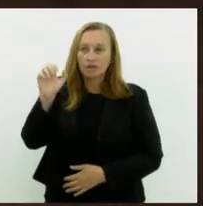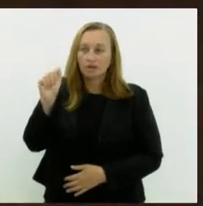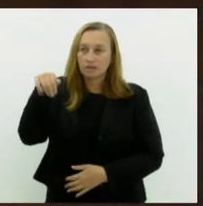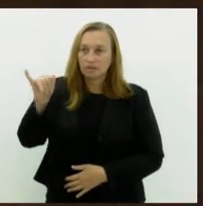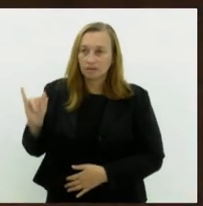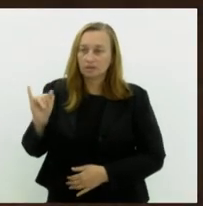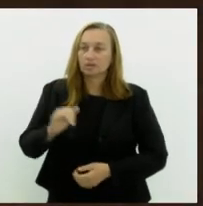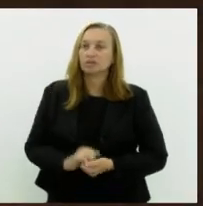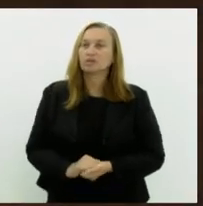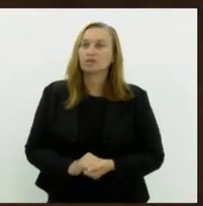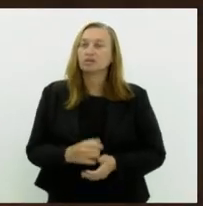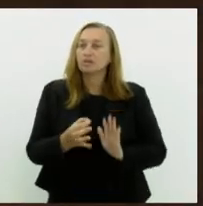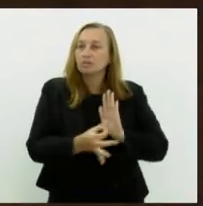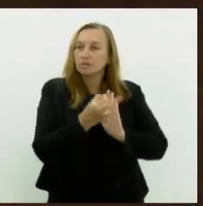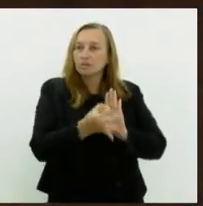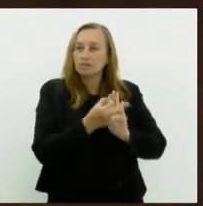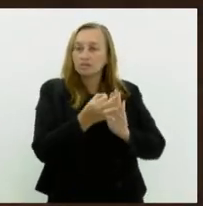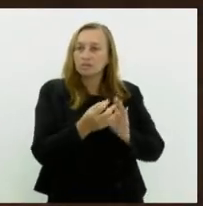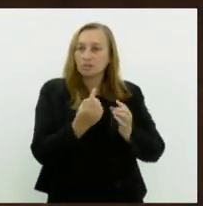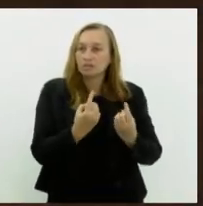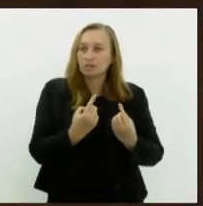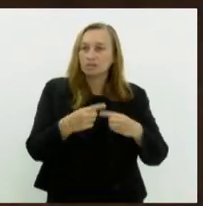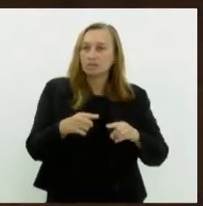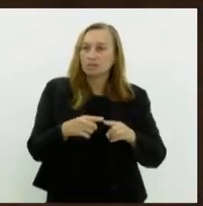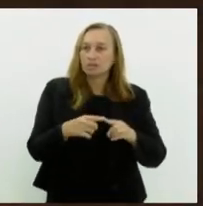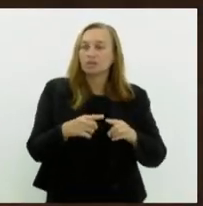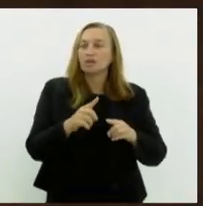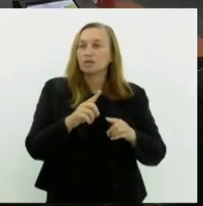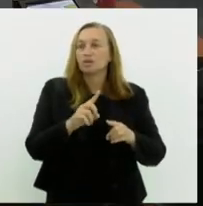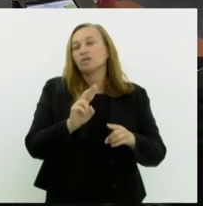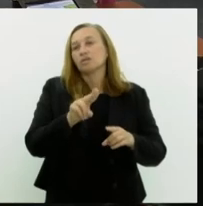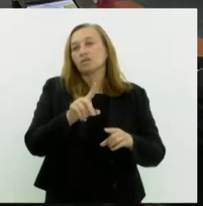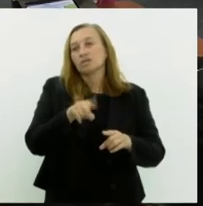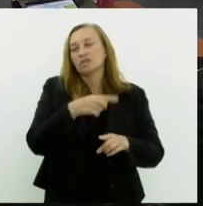Senhora presidente, o parecer é pela rejeição das emendas acompanhando a CCJ.